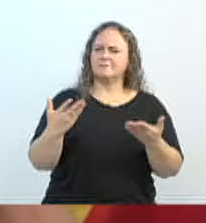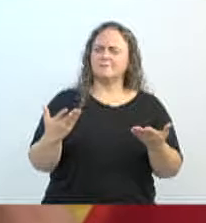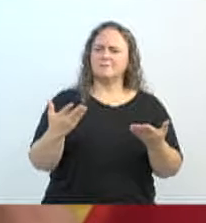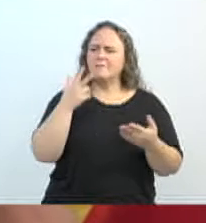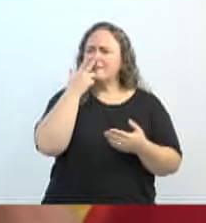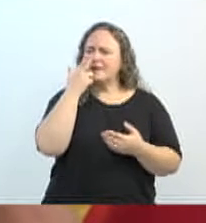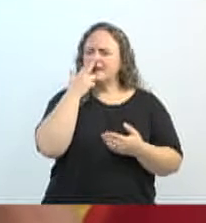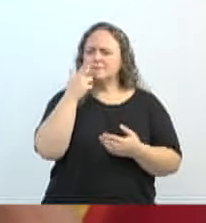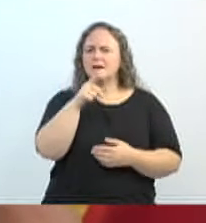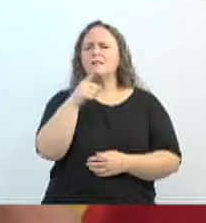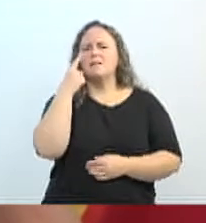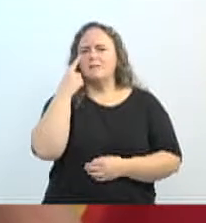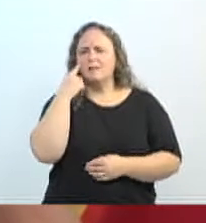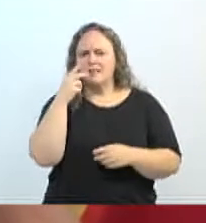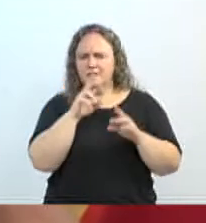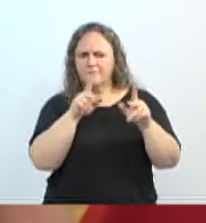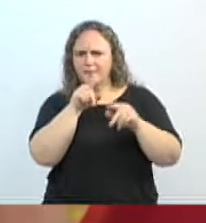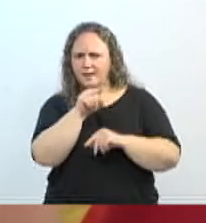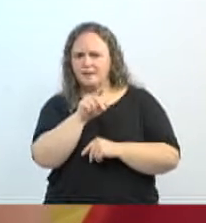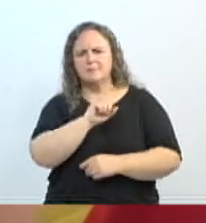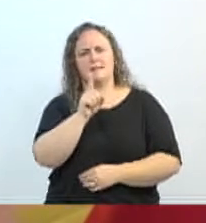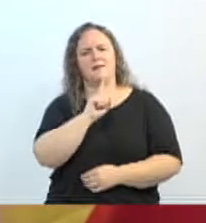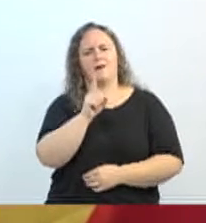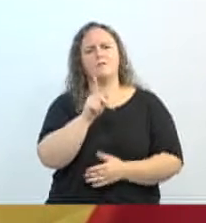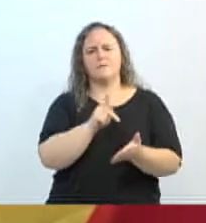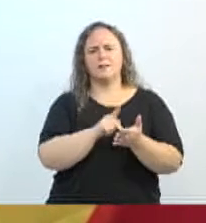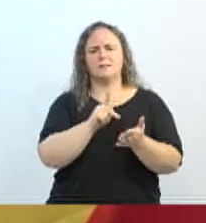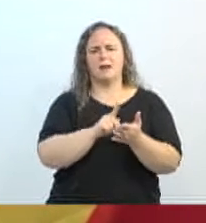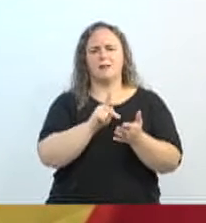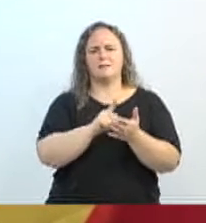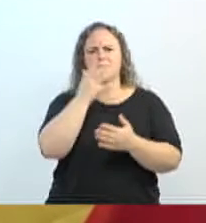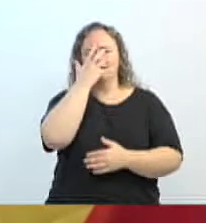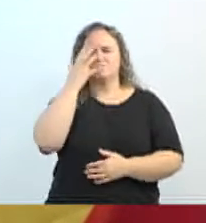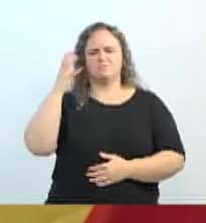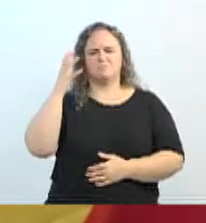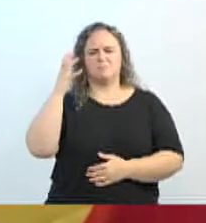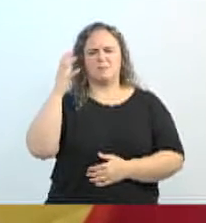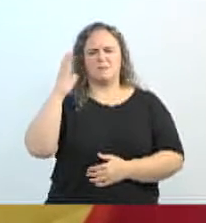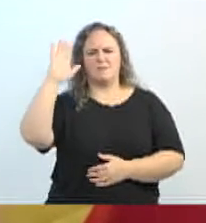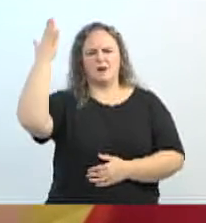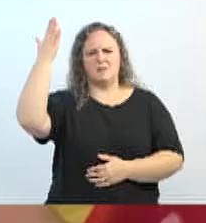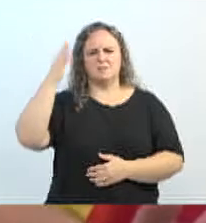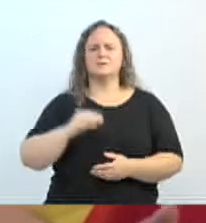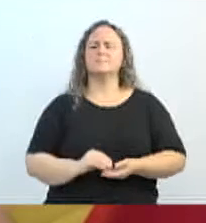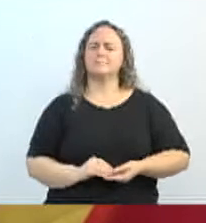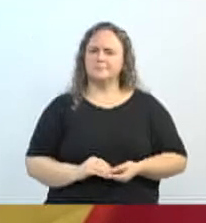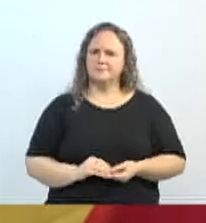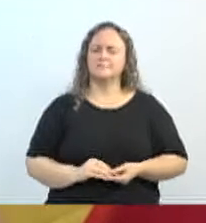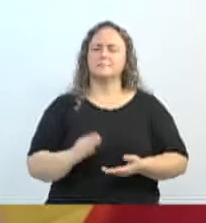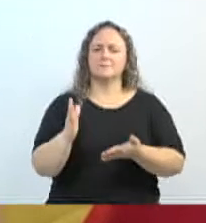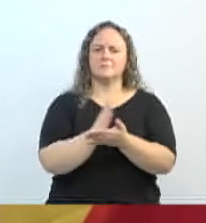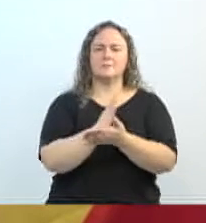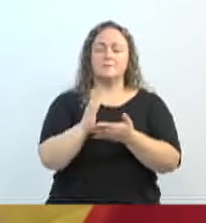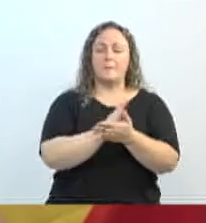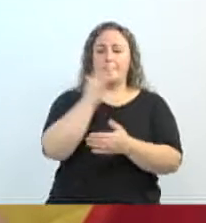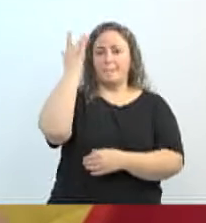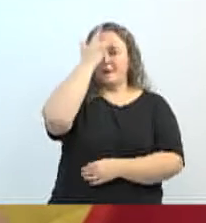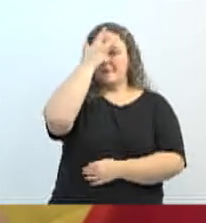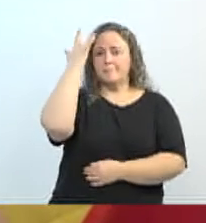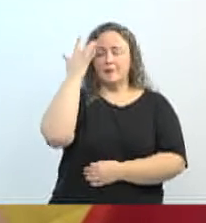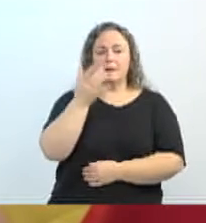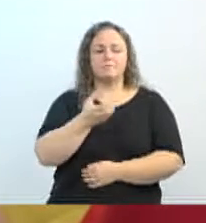contrário. Inúmeras pessoas, representantes do poder público, não tocam nesse assunto porque eles